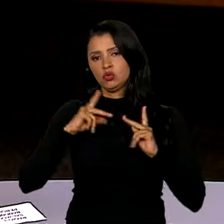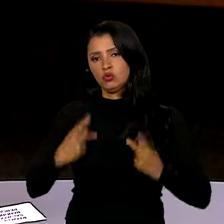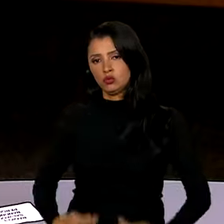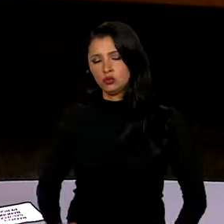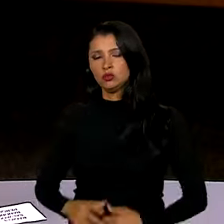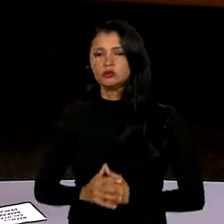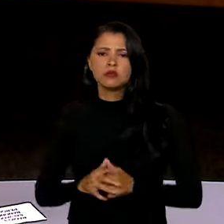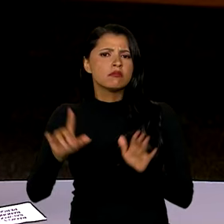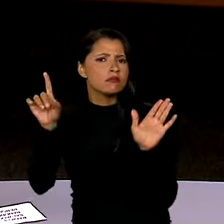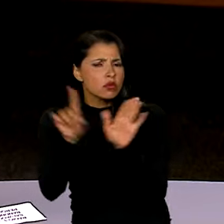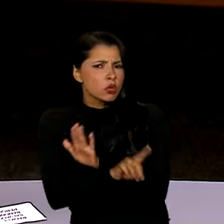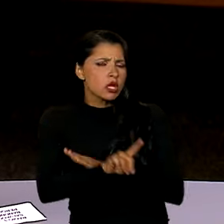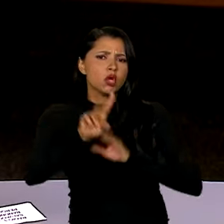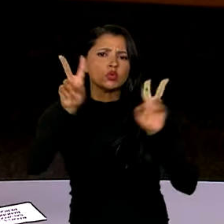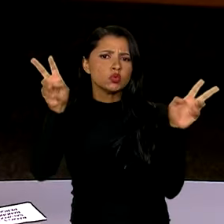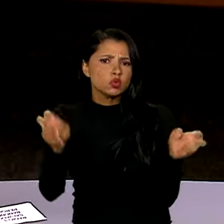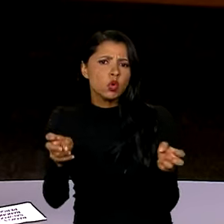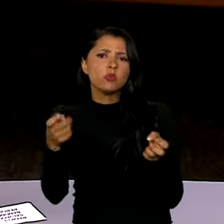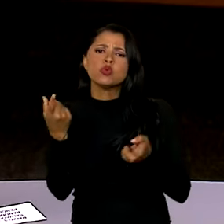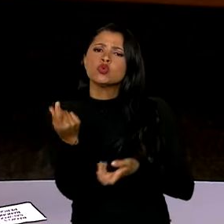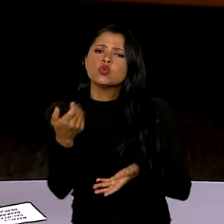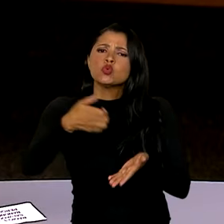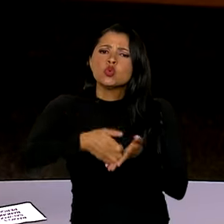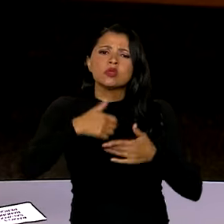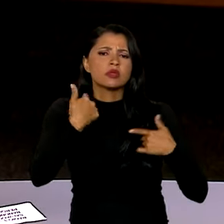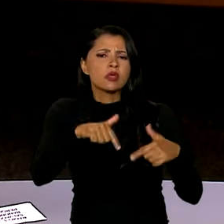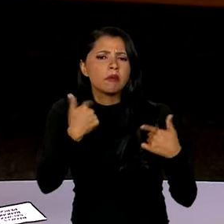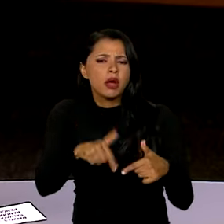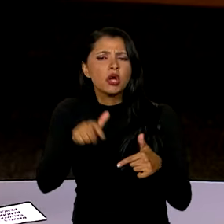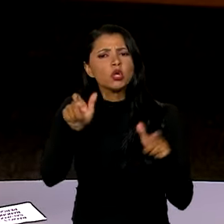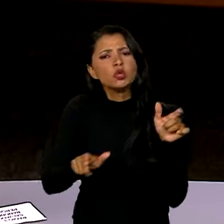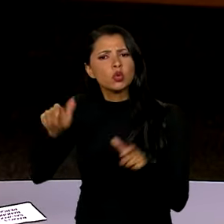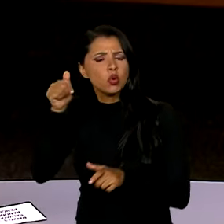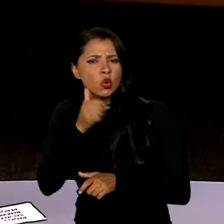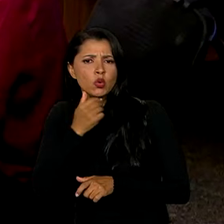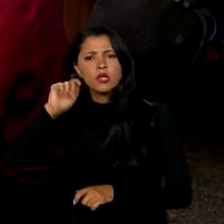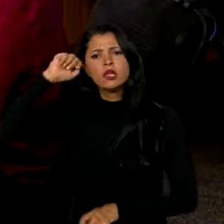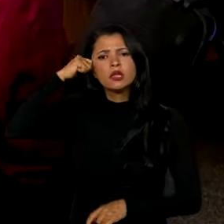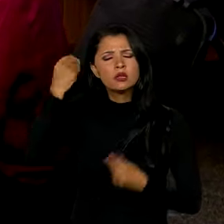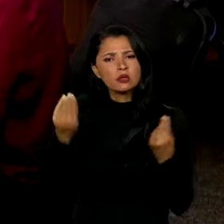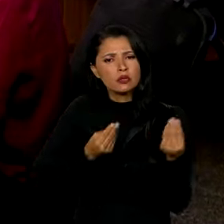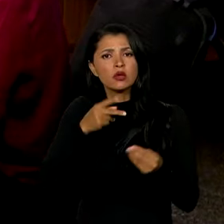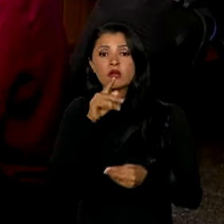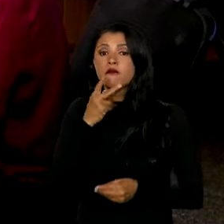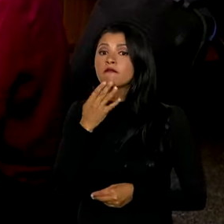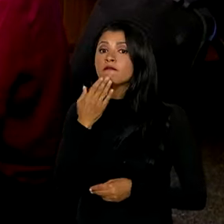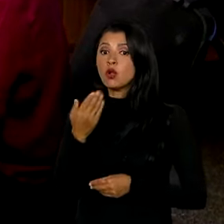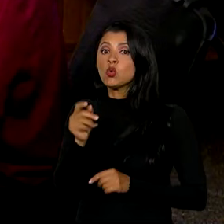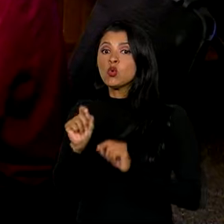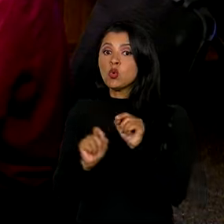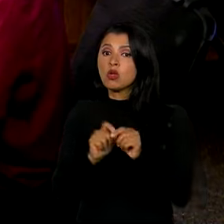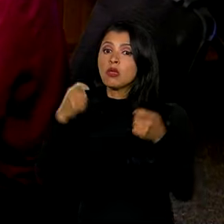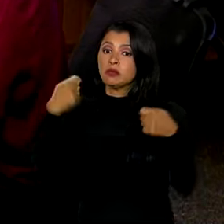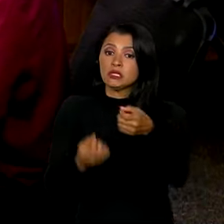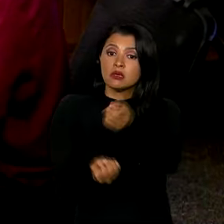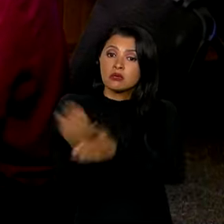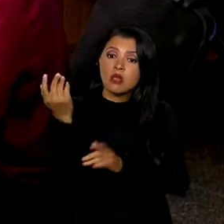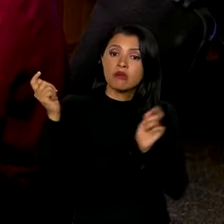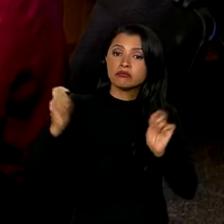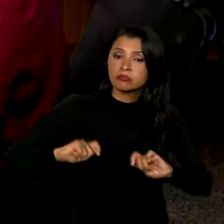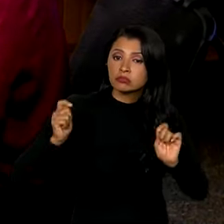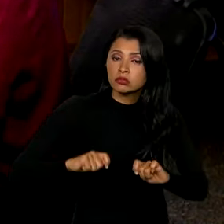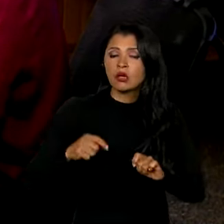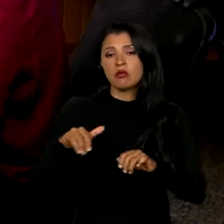humanos. Perguntado sobre a remuneração de trabalhadoras e trabalhadores negros, ele afirmou que é preciso criar